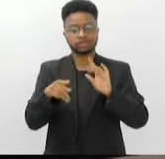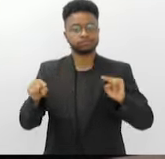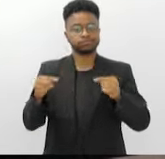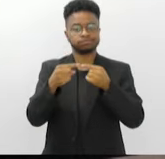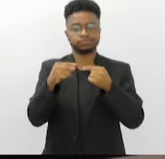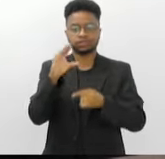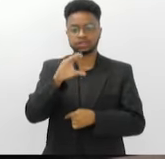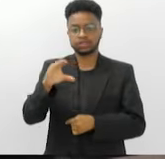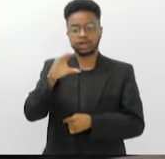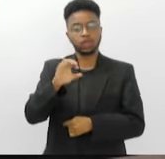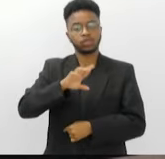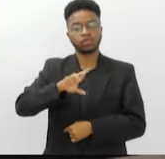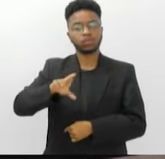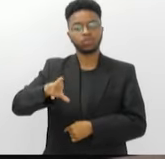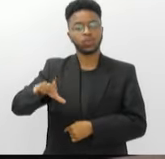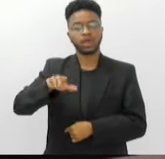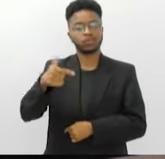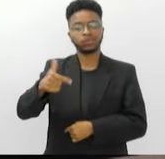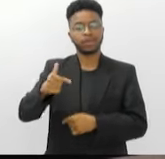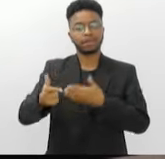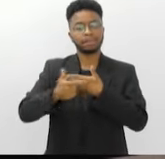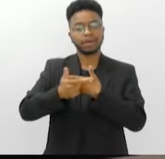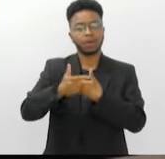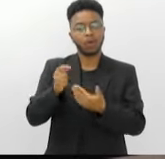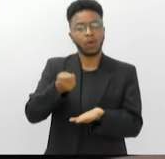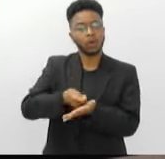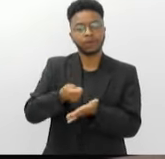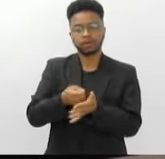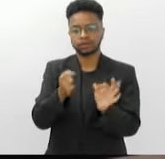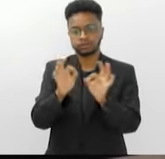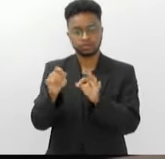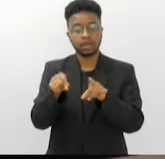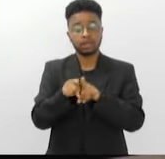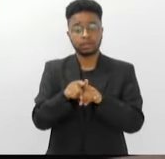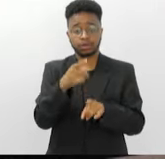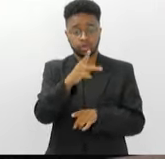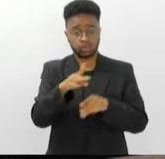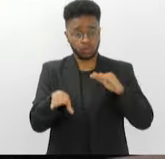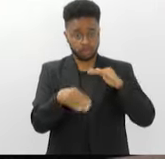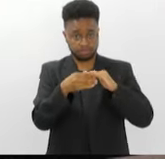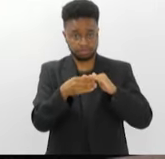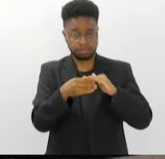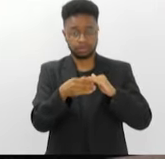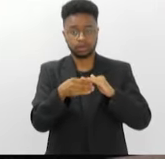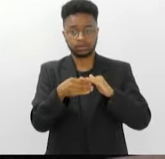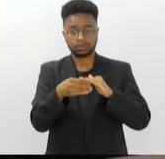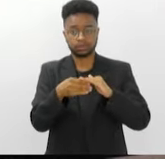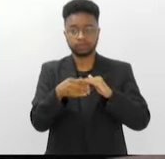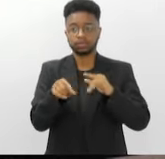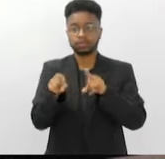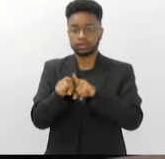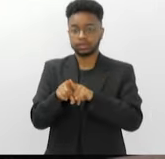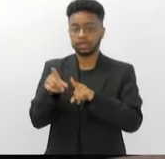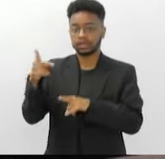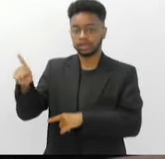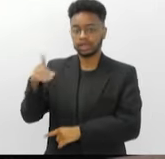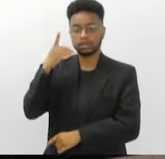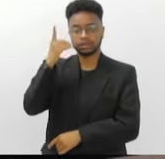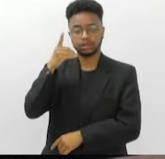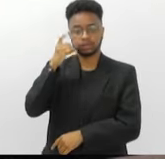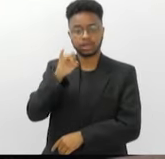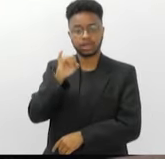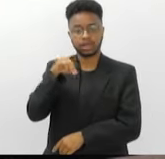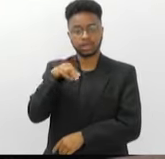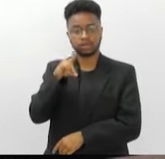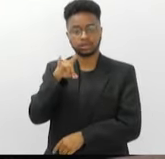tem nenhum papel impositivo. Aliás, as vossas emendas, deputado Márcio Gualberto, as emendas da deputada